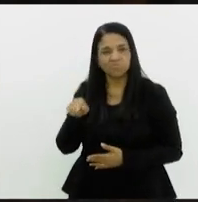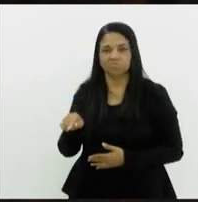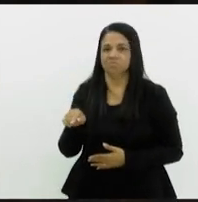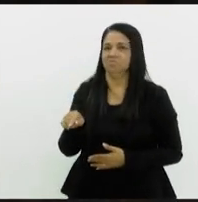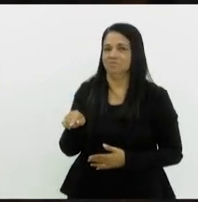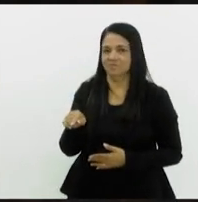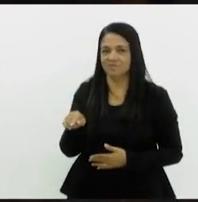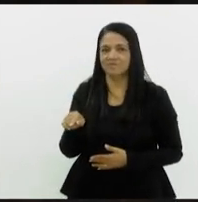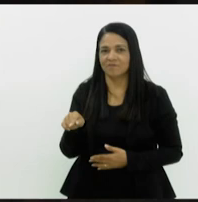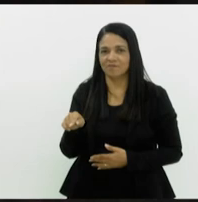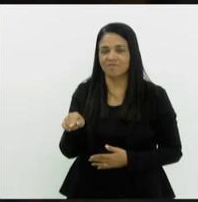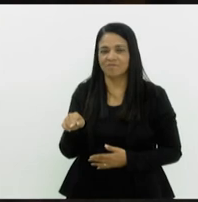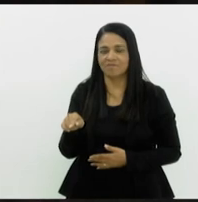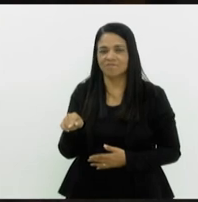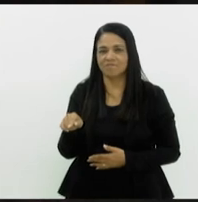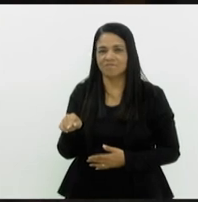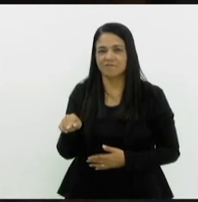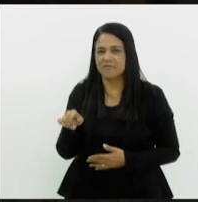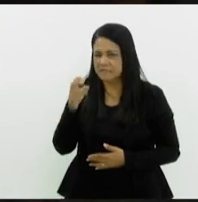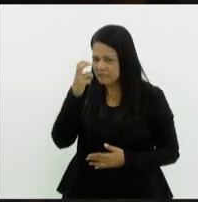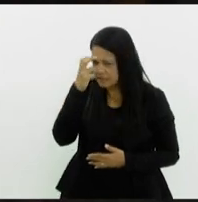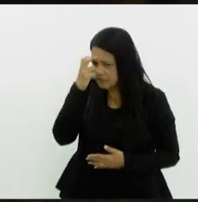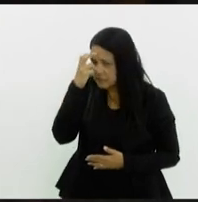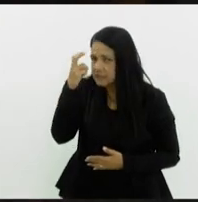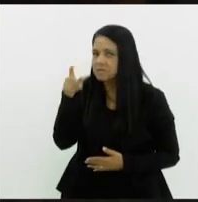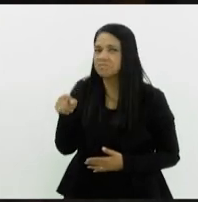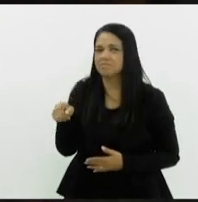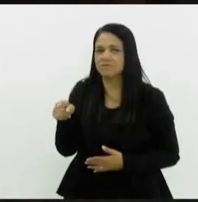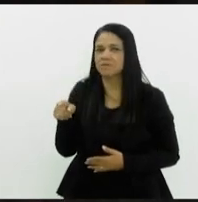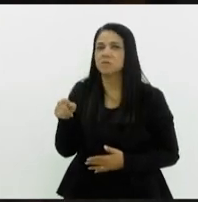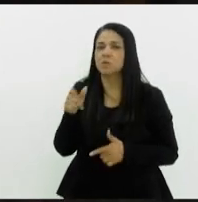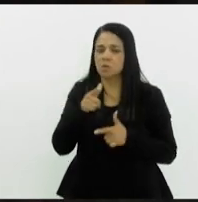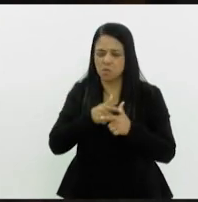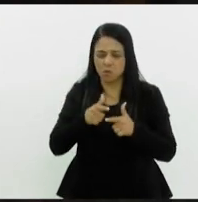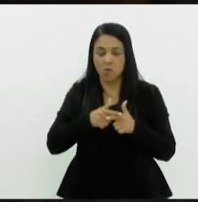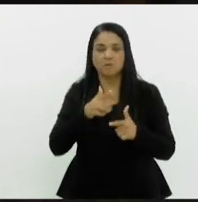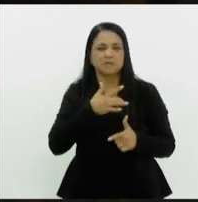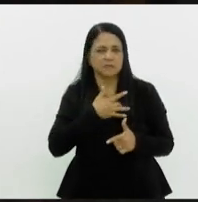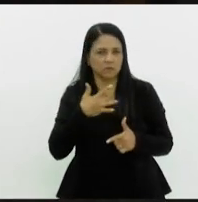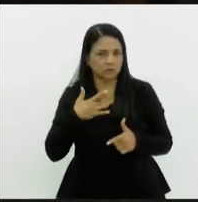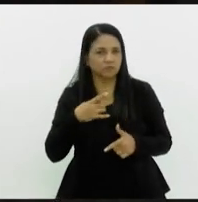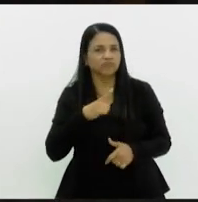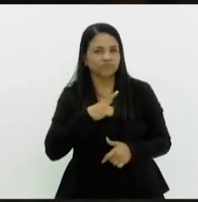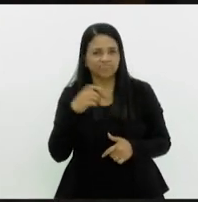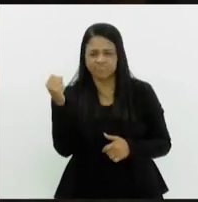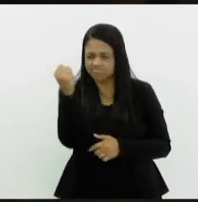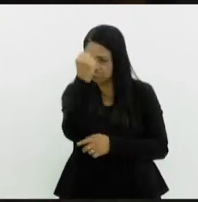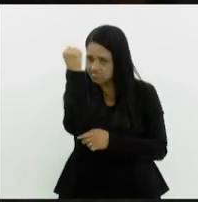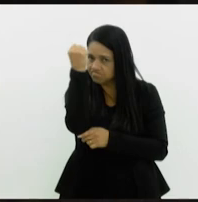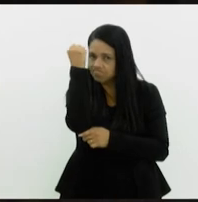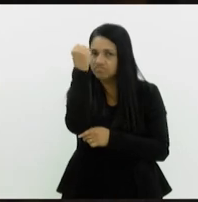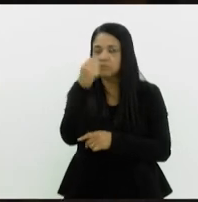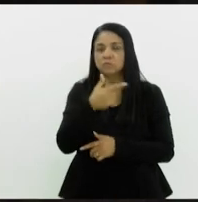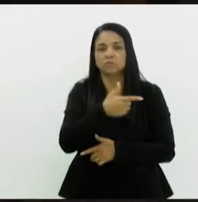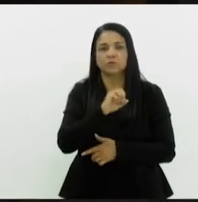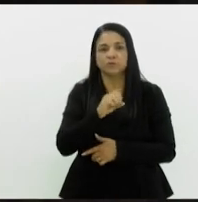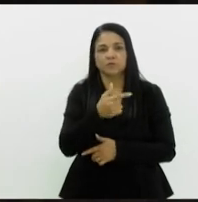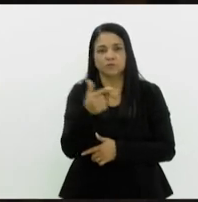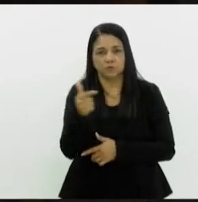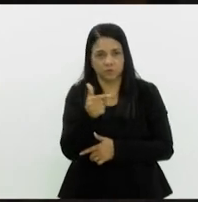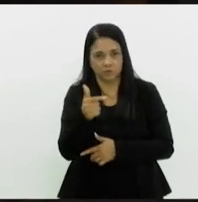que, muitos sabem, passou por um problema de saúde muito grave no ano de